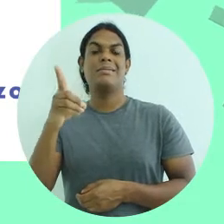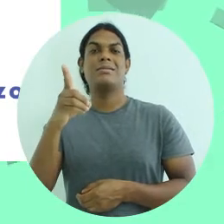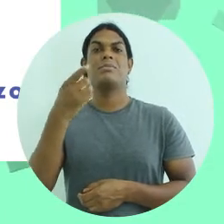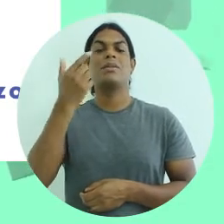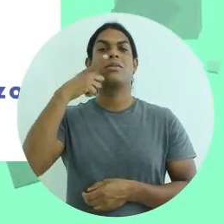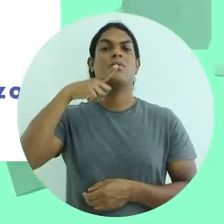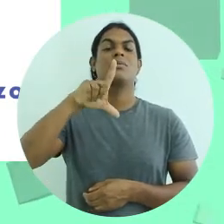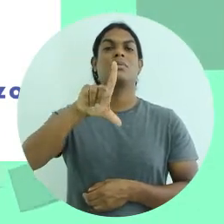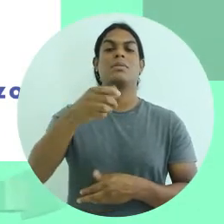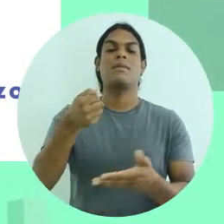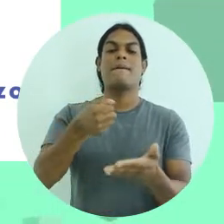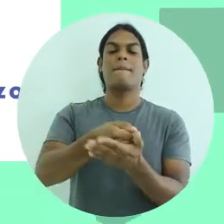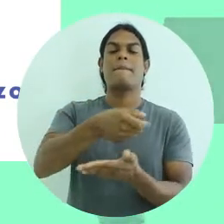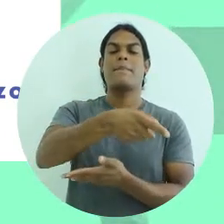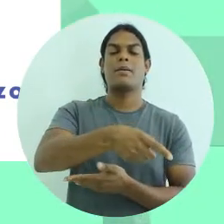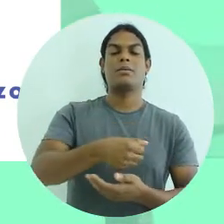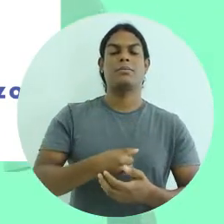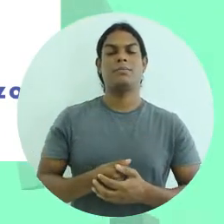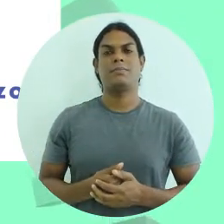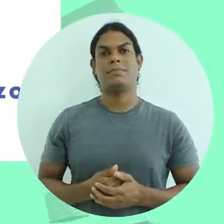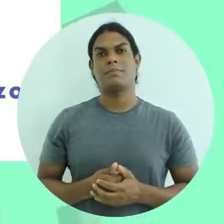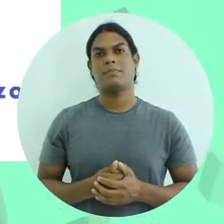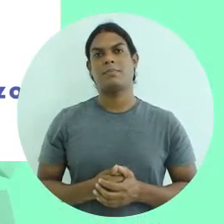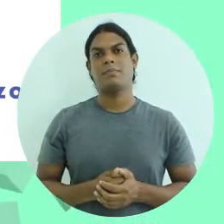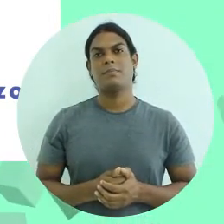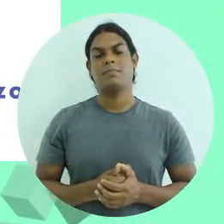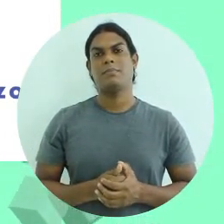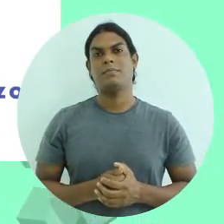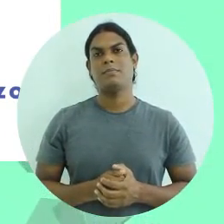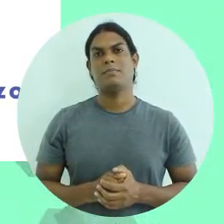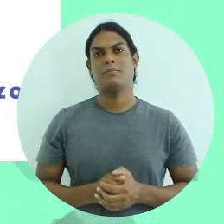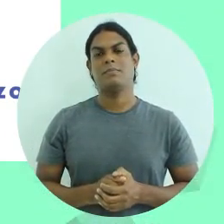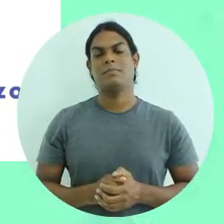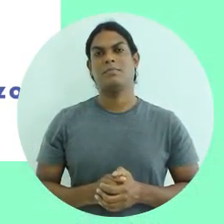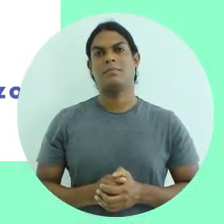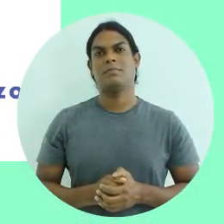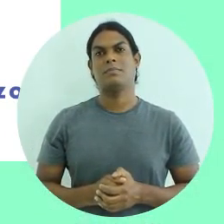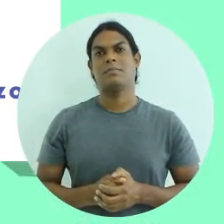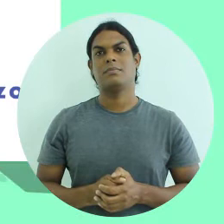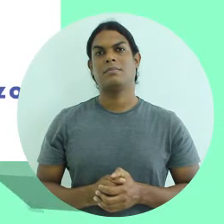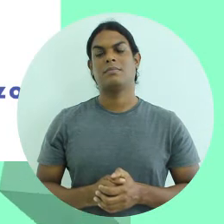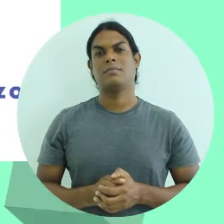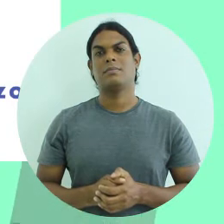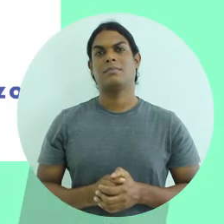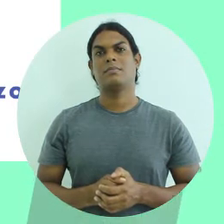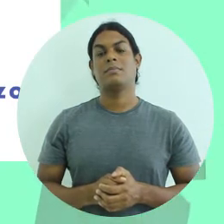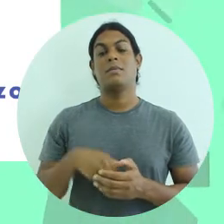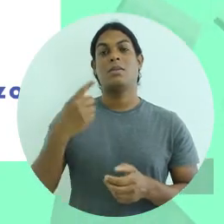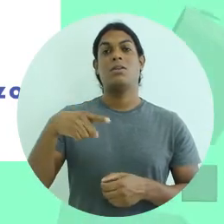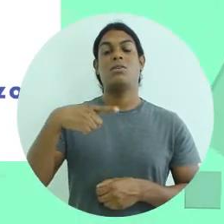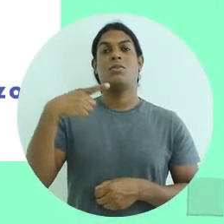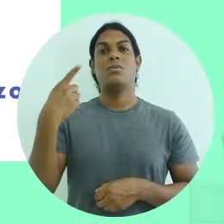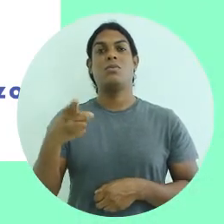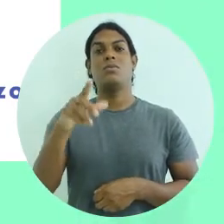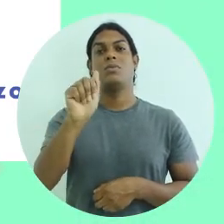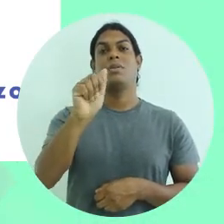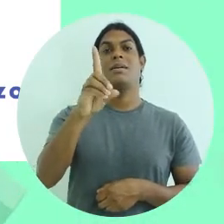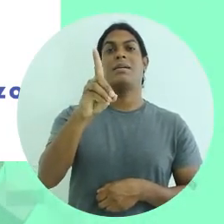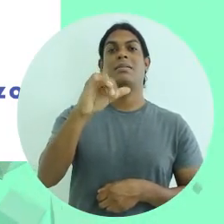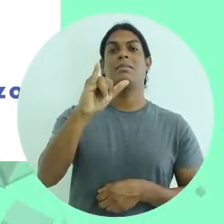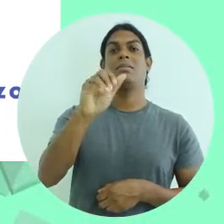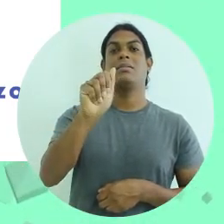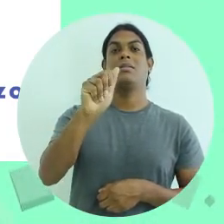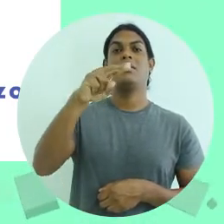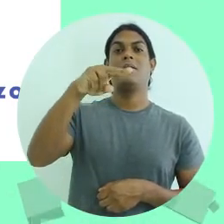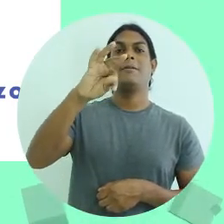liquidar, né, esse câmbio, essa liquidação de câmbio, para liquidar esse processo de financiamento. E o outro é o adiantamento de cambiais